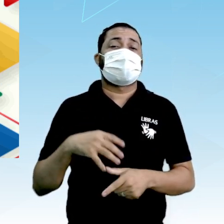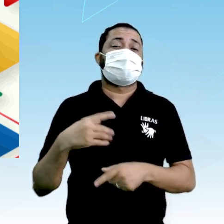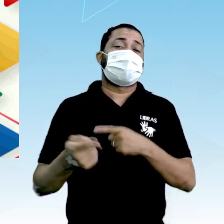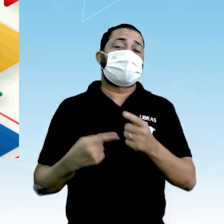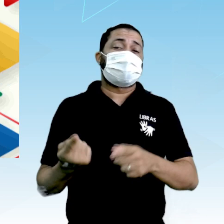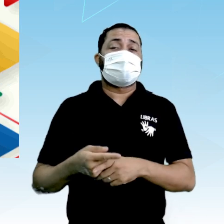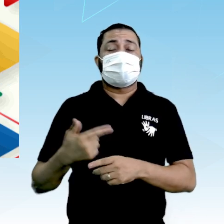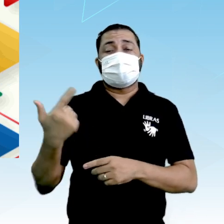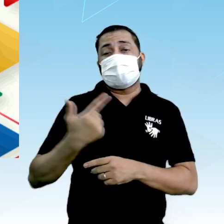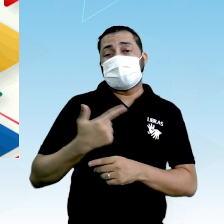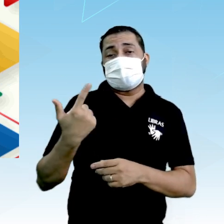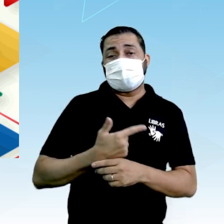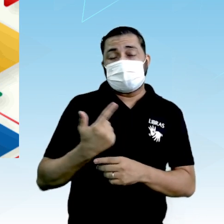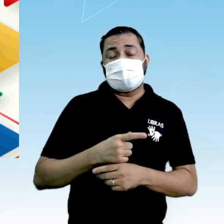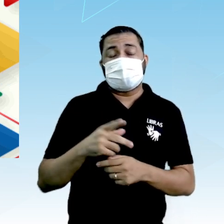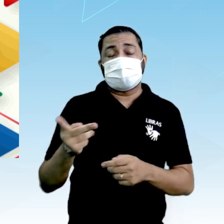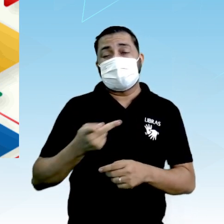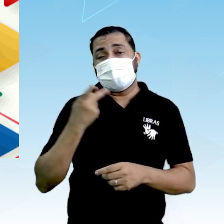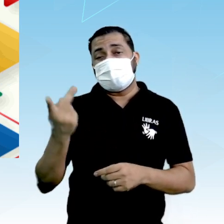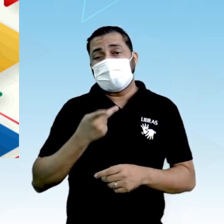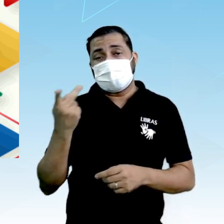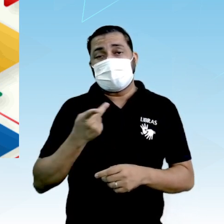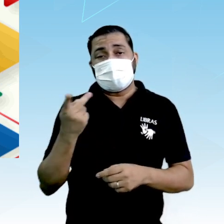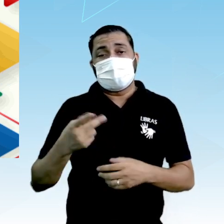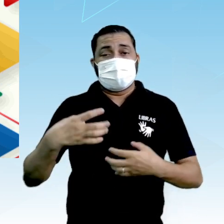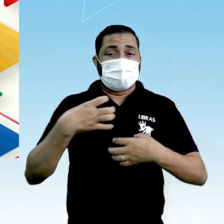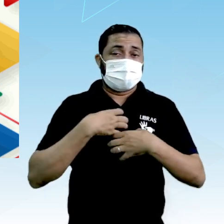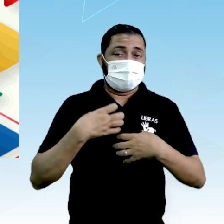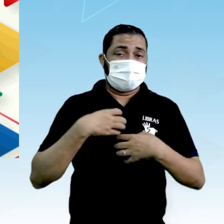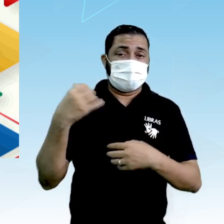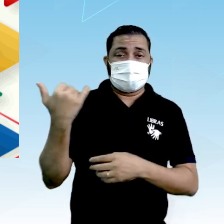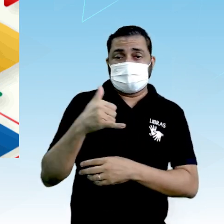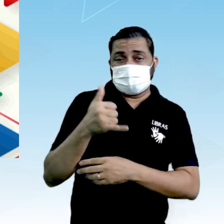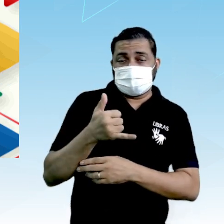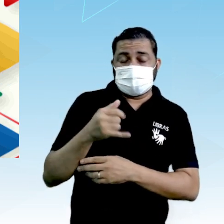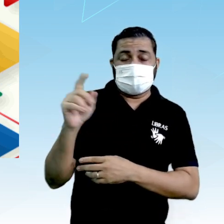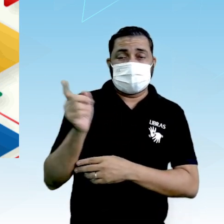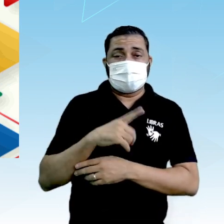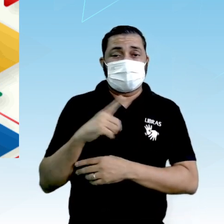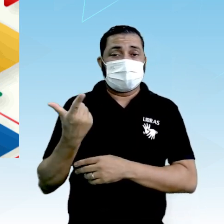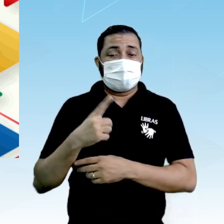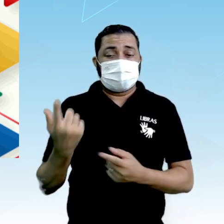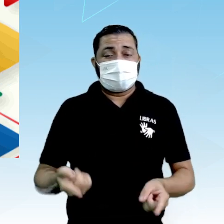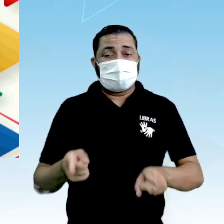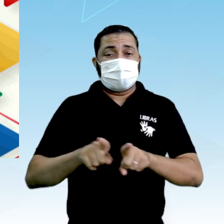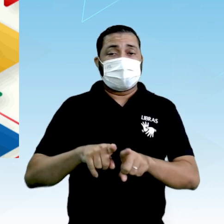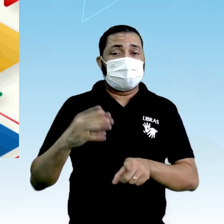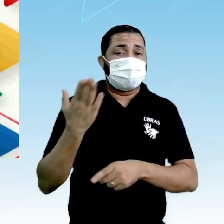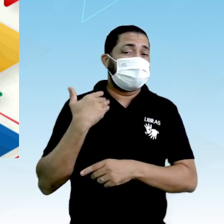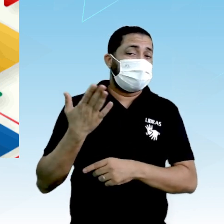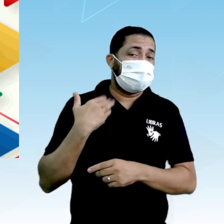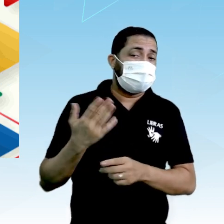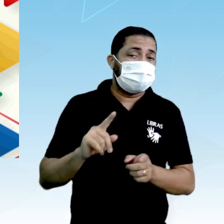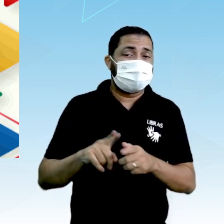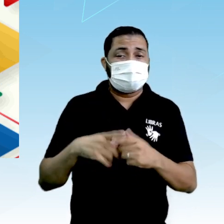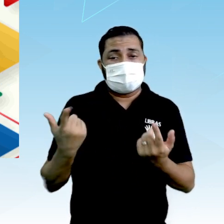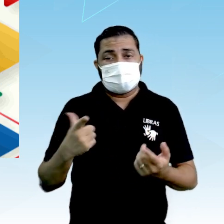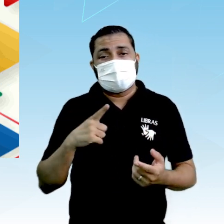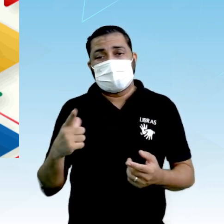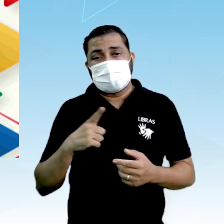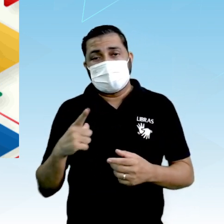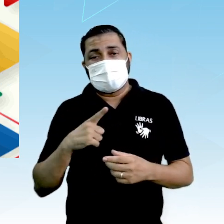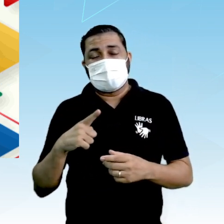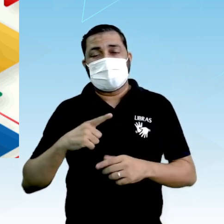Enquanto que no segundo caso, estamos falando de uma forma de energia que não está atrelada ao calor, mas na verdade está